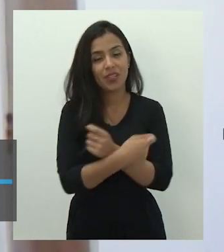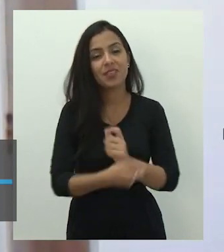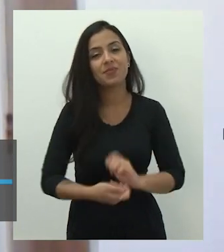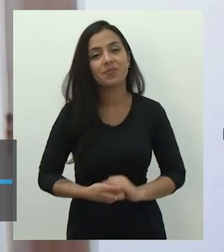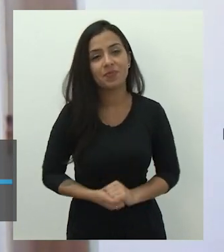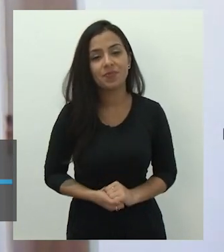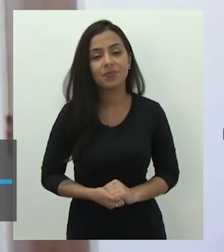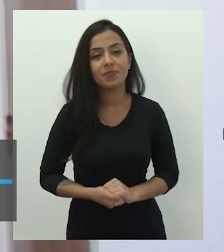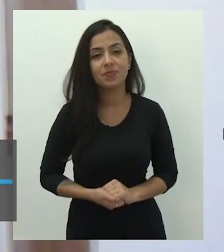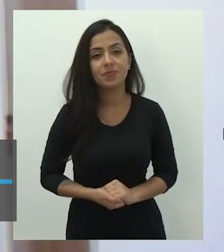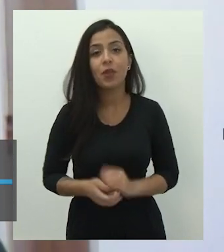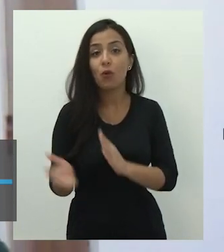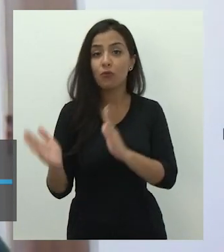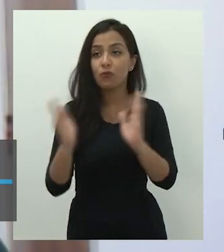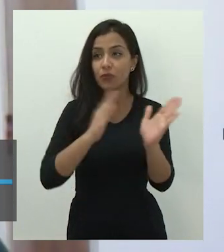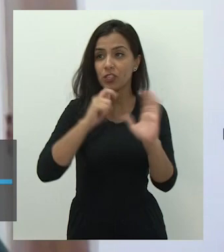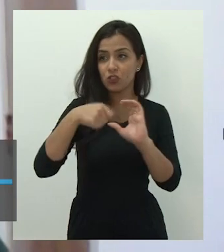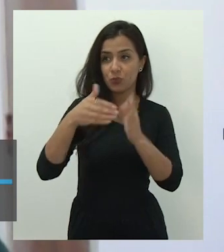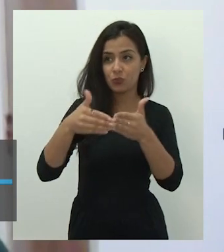vídeo?